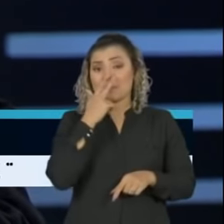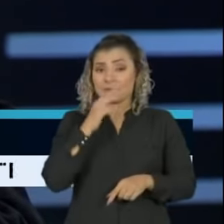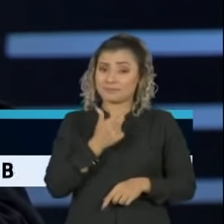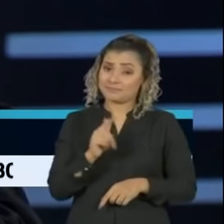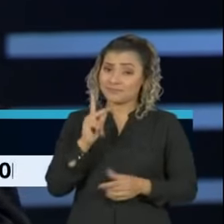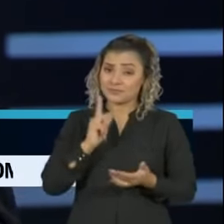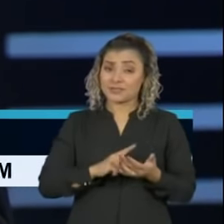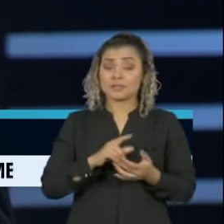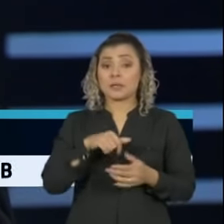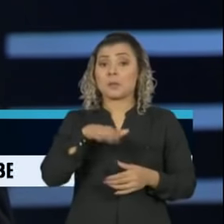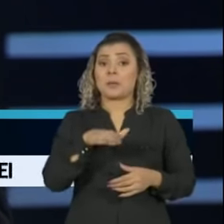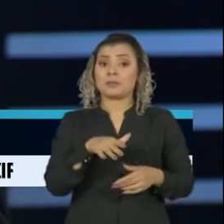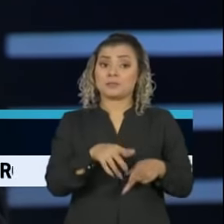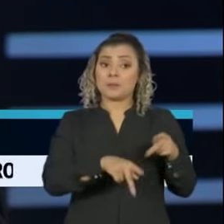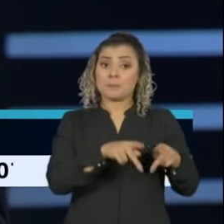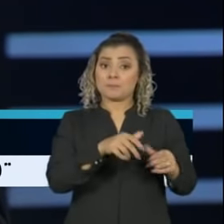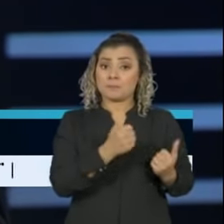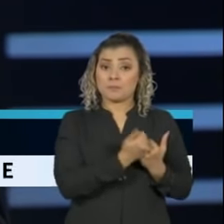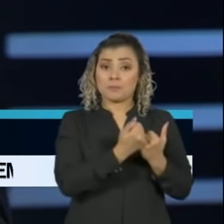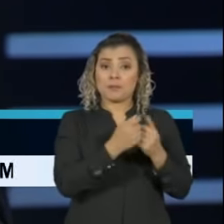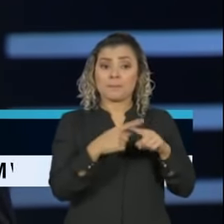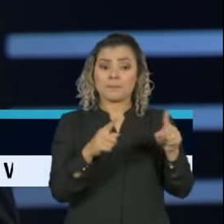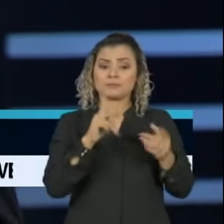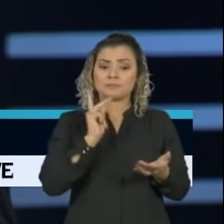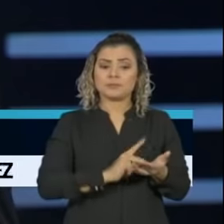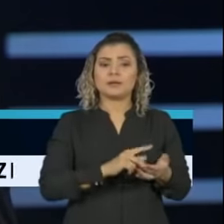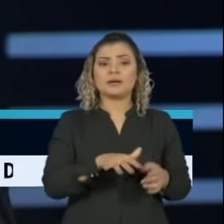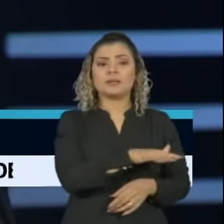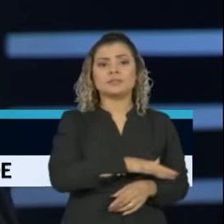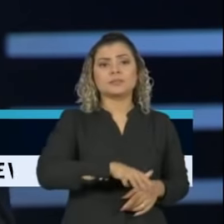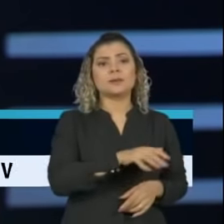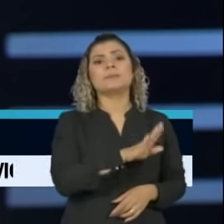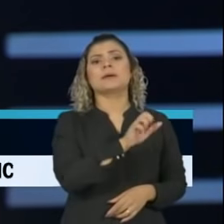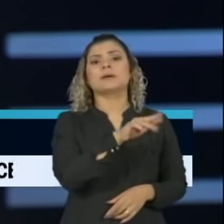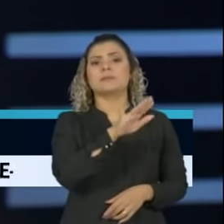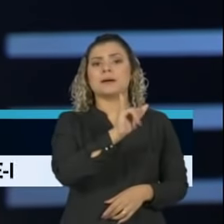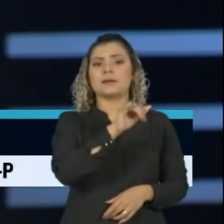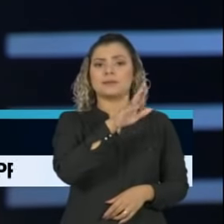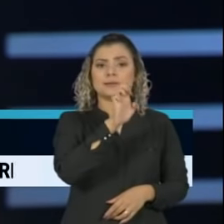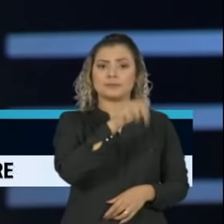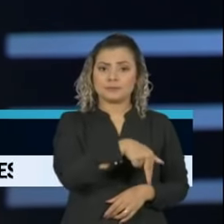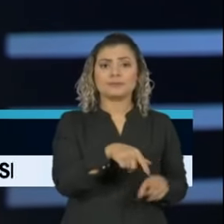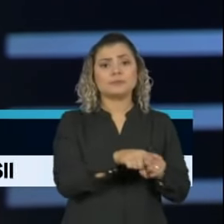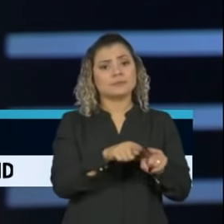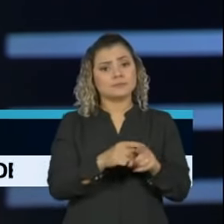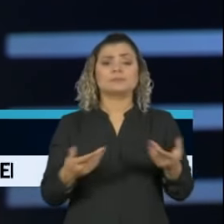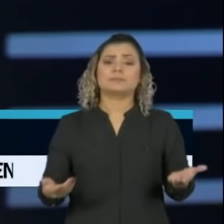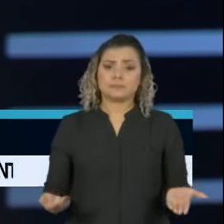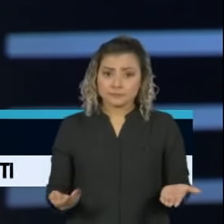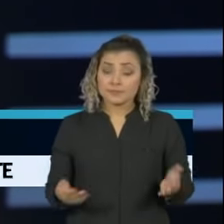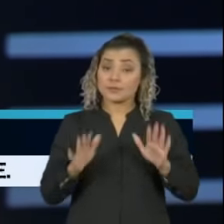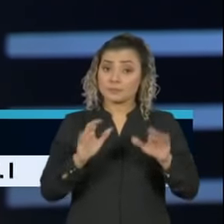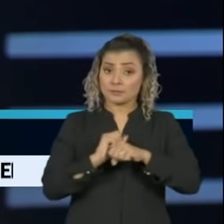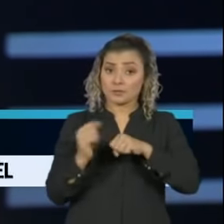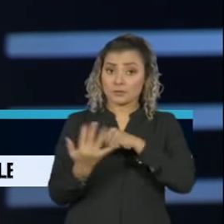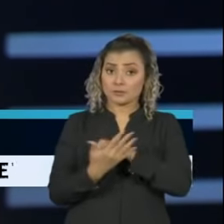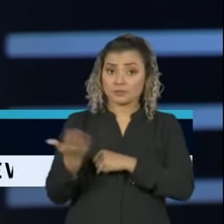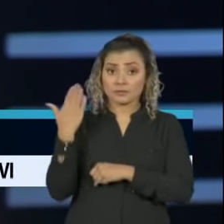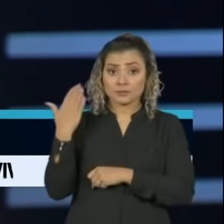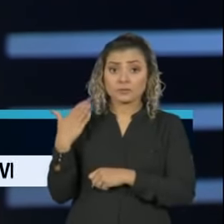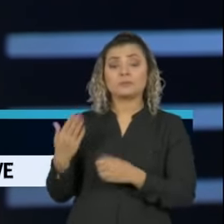muito populista. Mas o Biden, que é um sujeito mais centrado, talvez ganhe. Eu não acho que, antes do coronavírus, acho